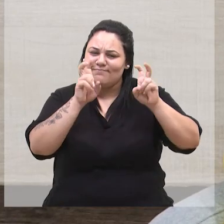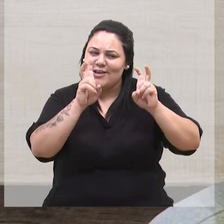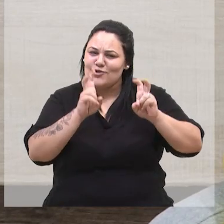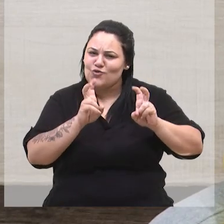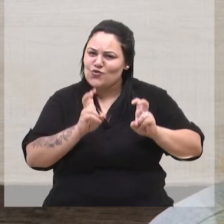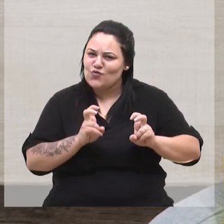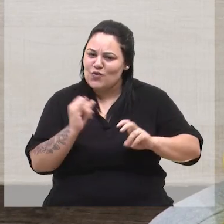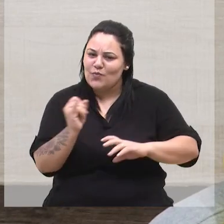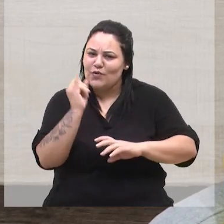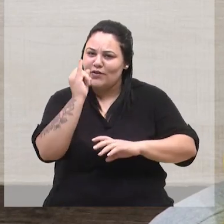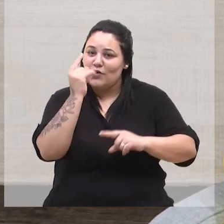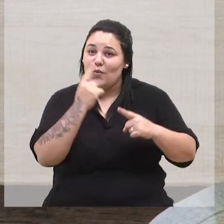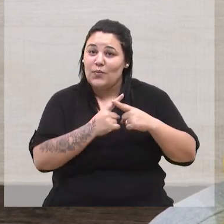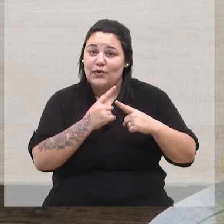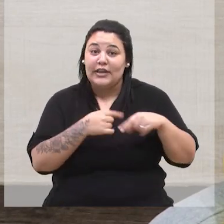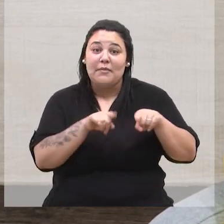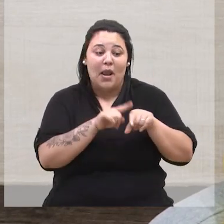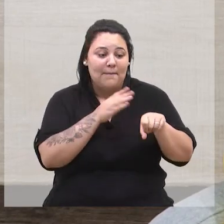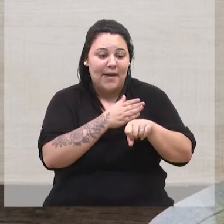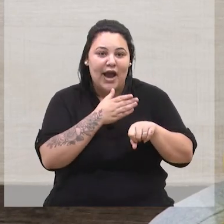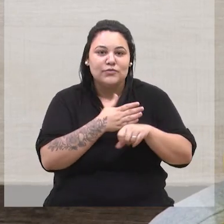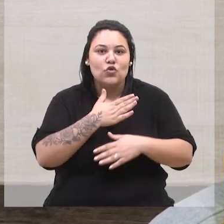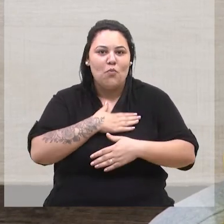ela é fruto da minha tese de doutorado.